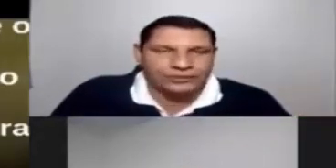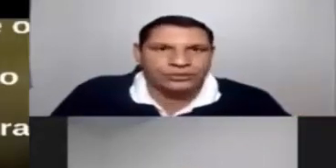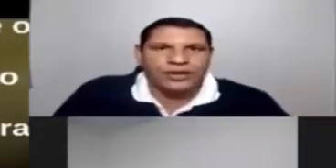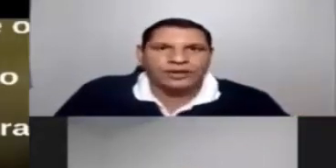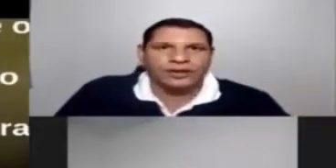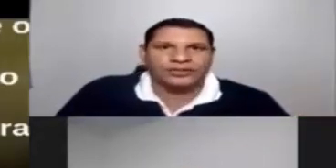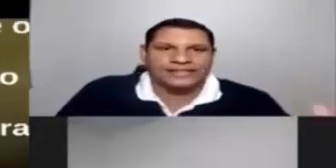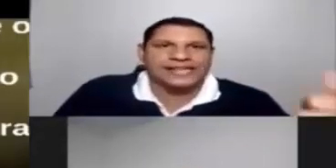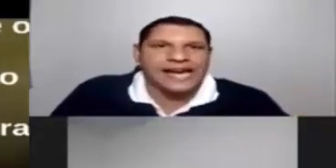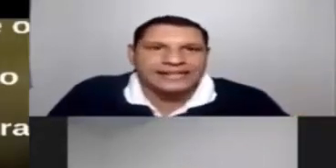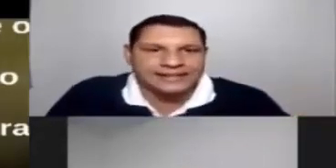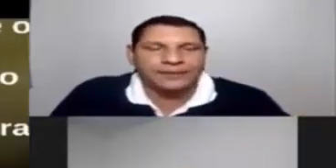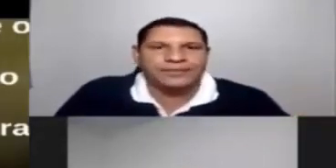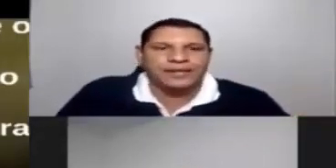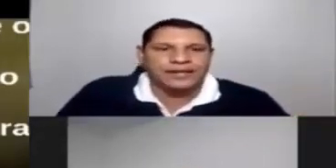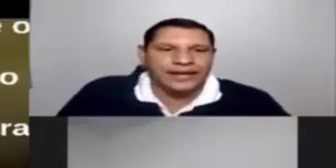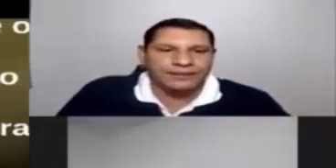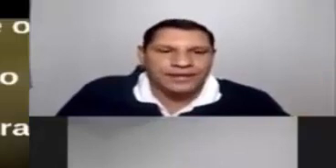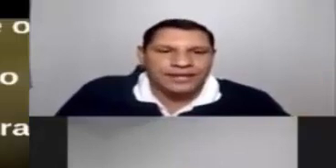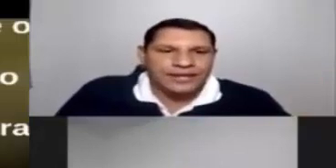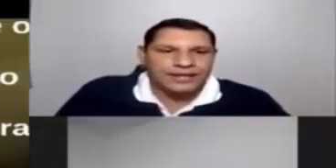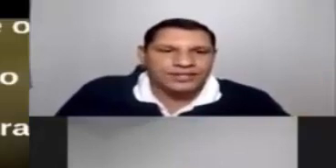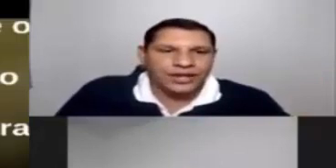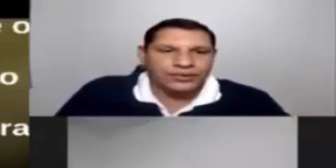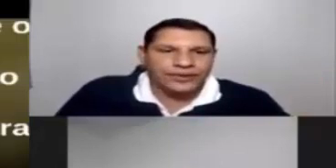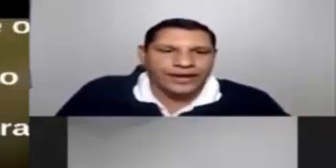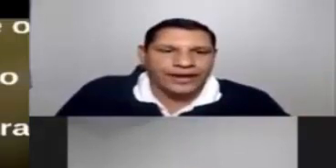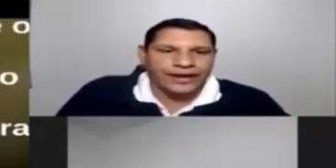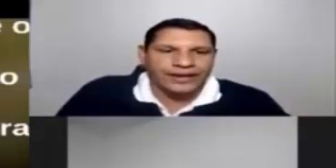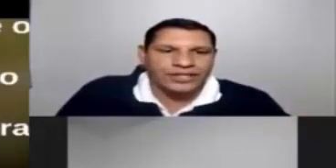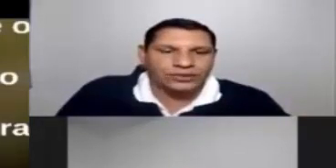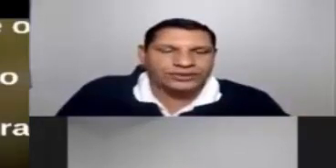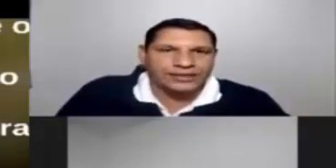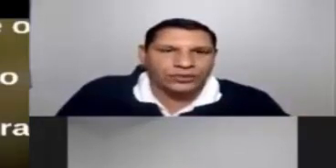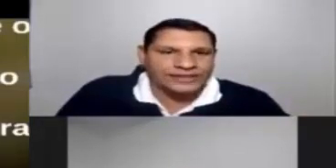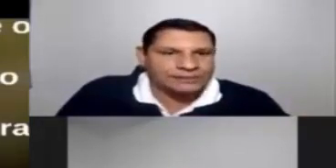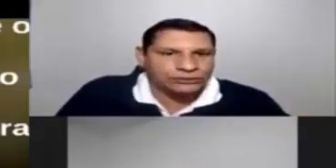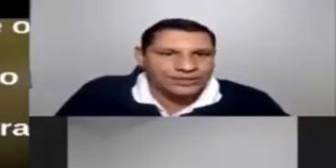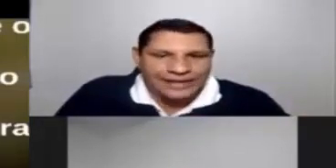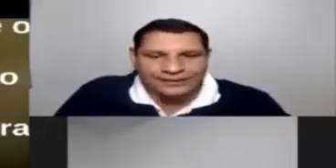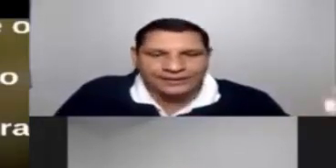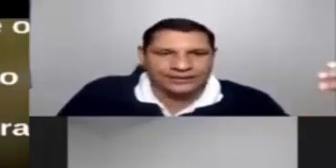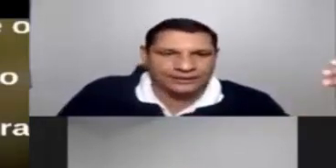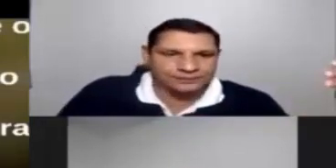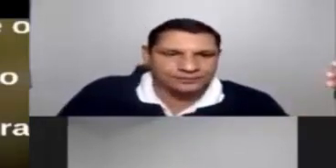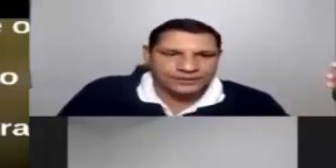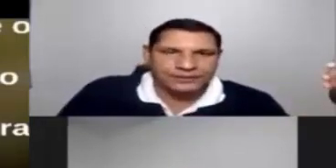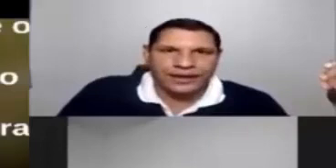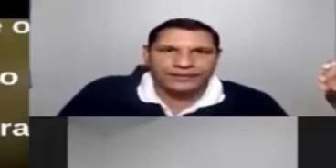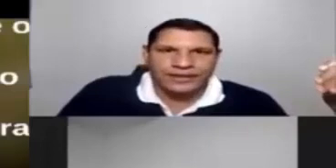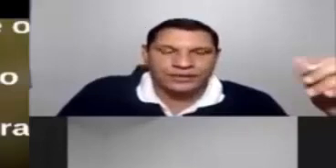projeto, não tem ciência, né? Eles não têm conhecimento de nada daquilo ali.